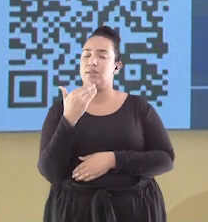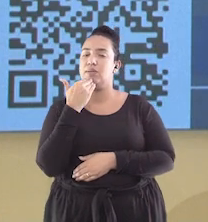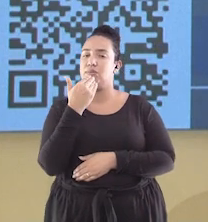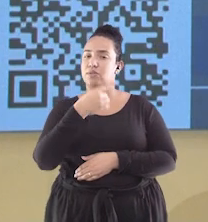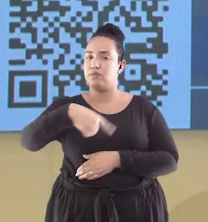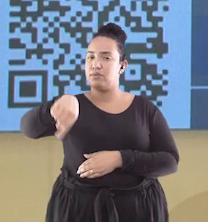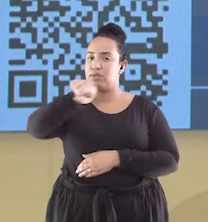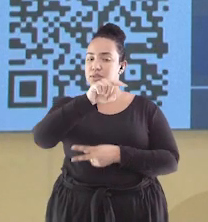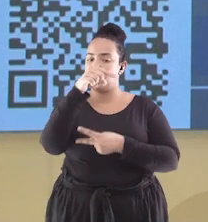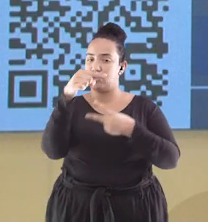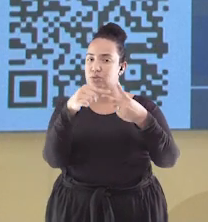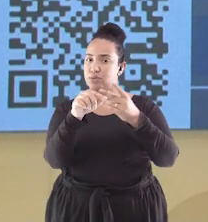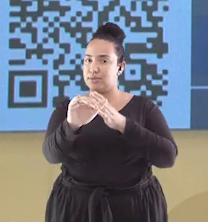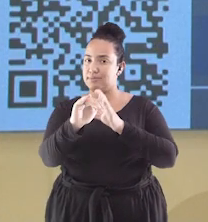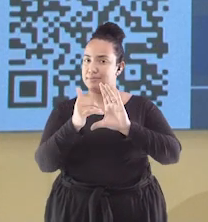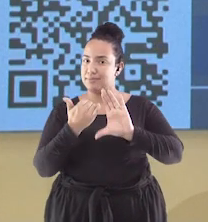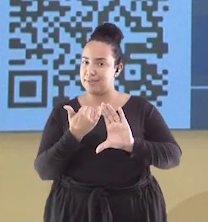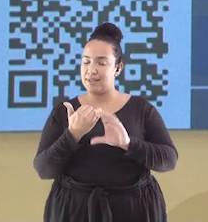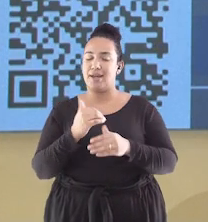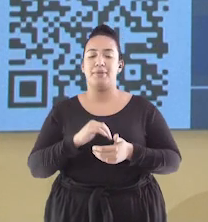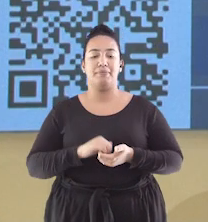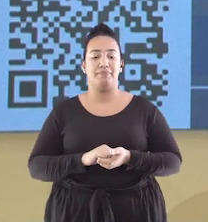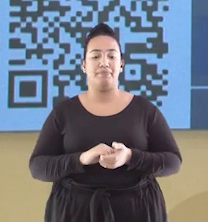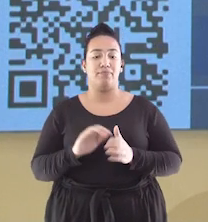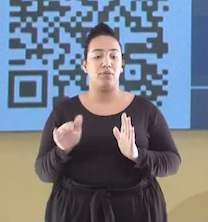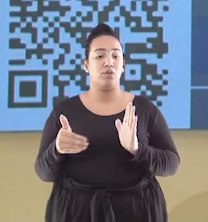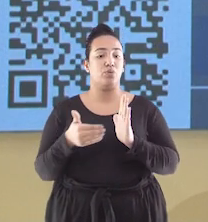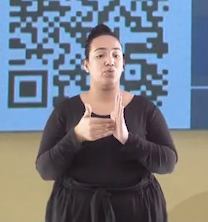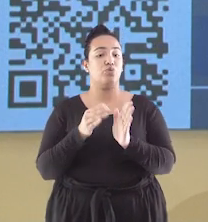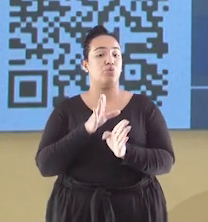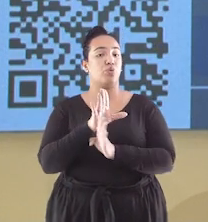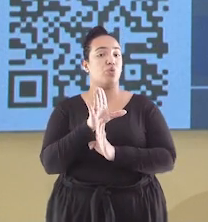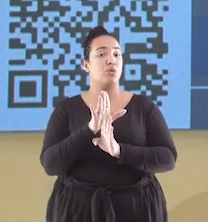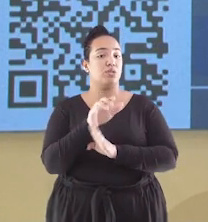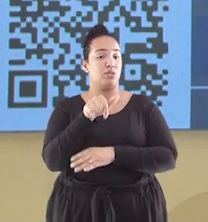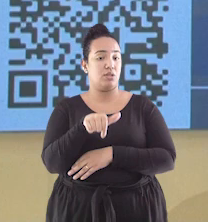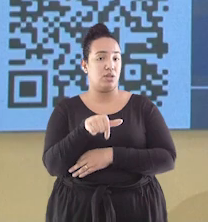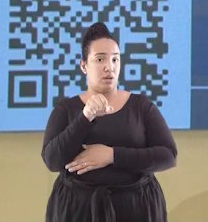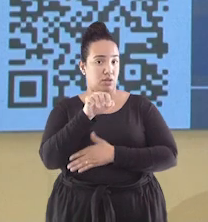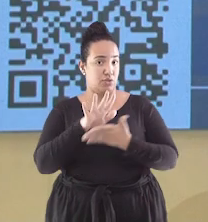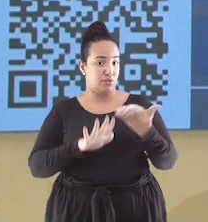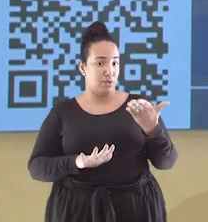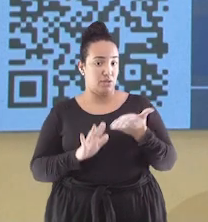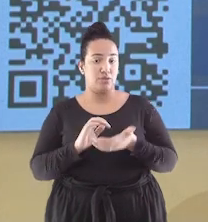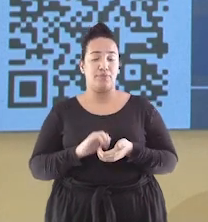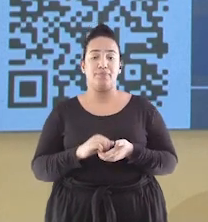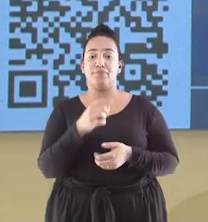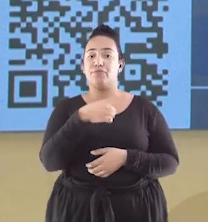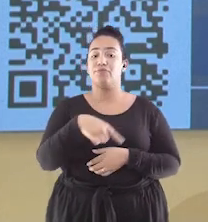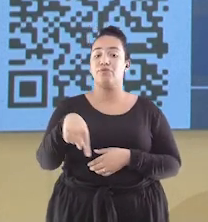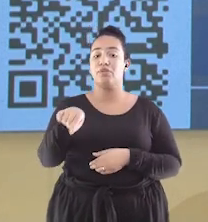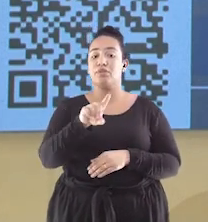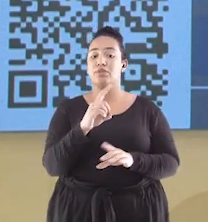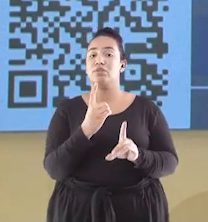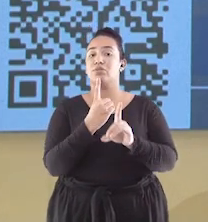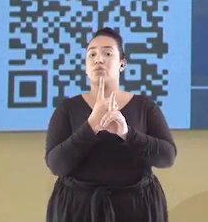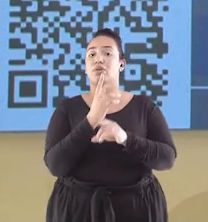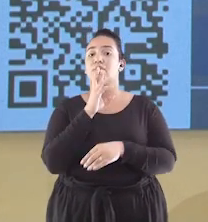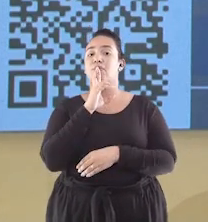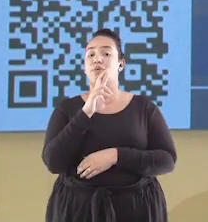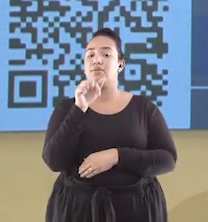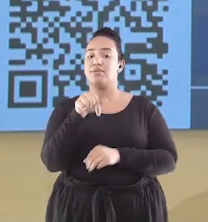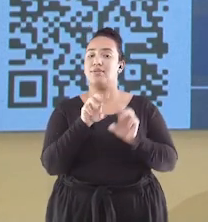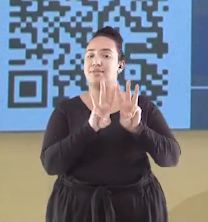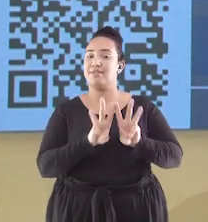mais 2 depois de pesquisarem. E a última dica sobre atividade. Vocês encontram a resposta no site